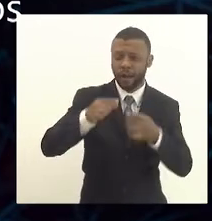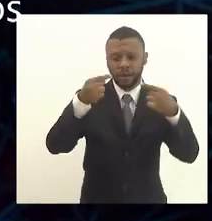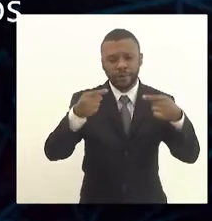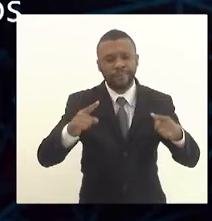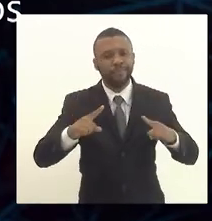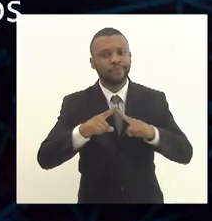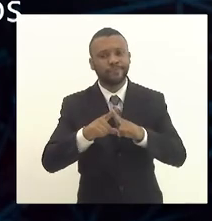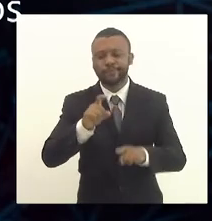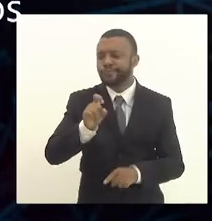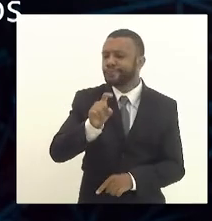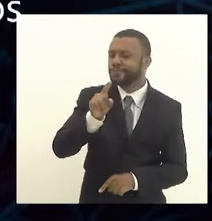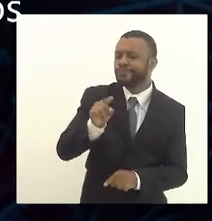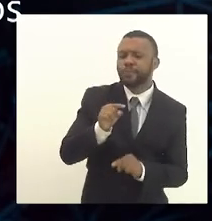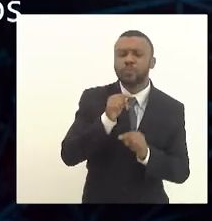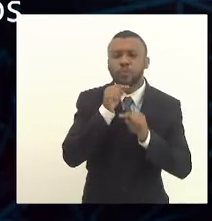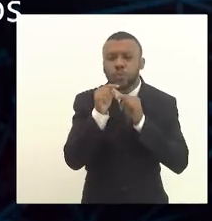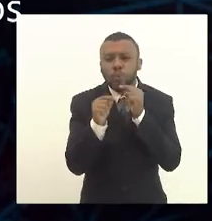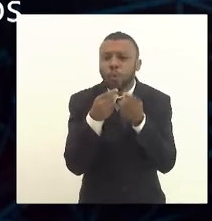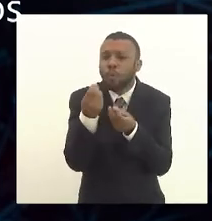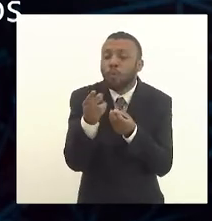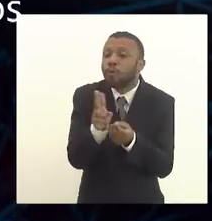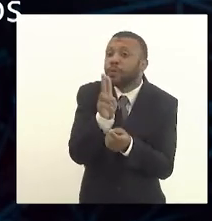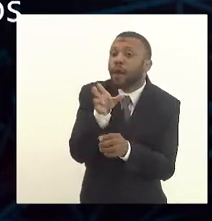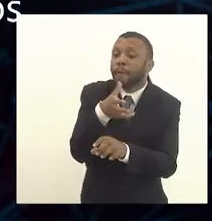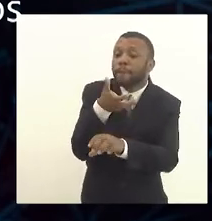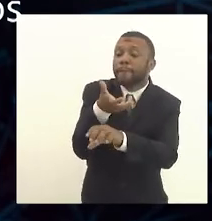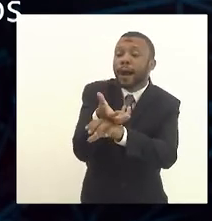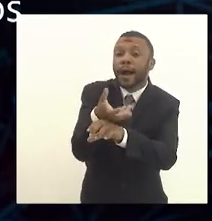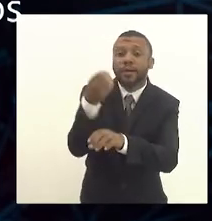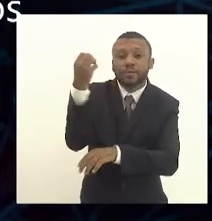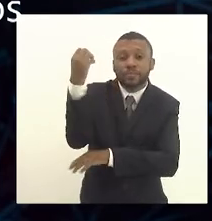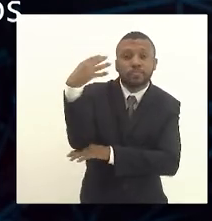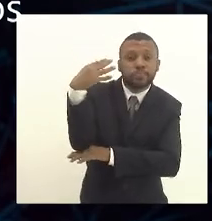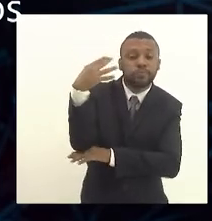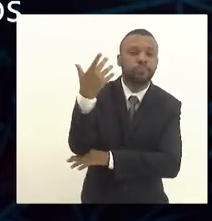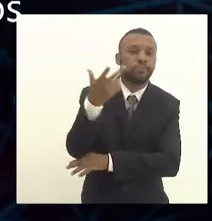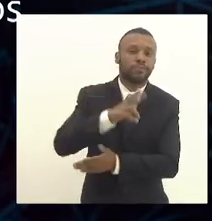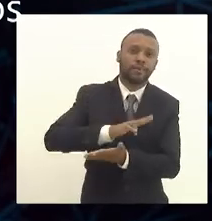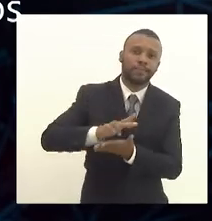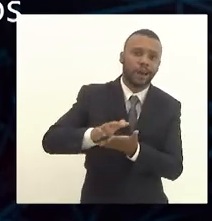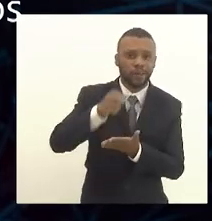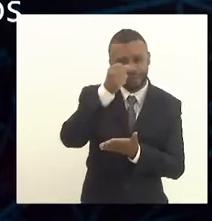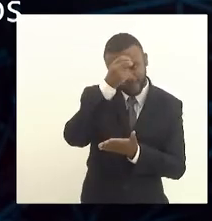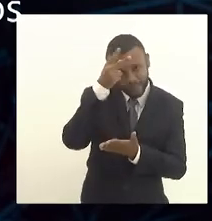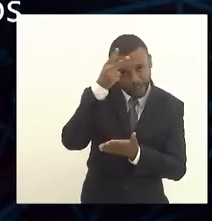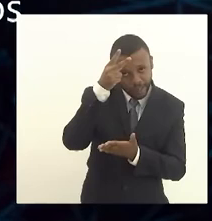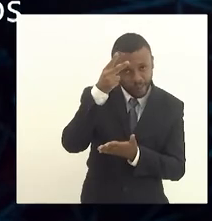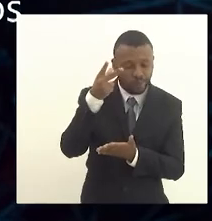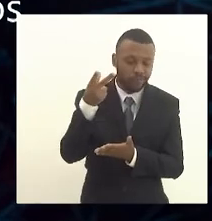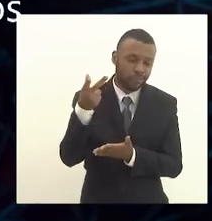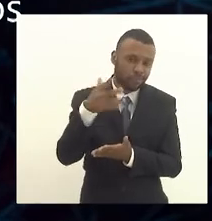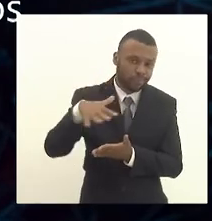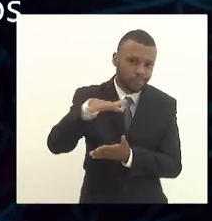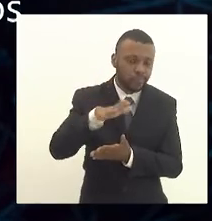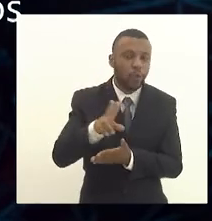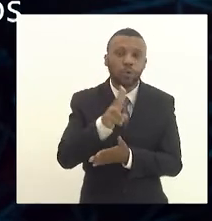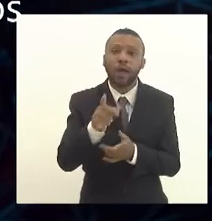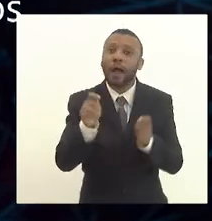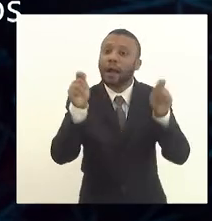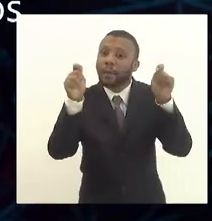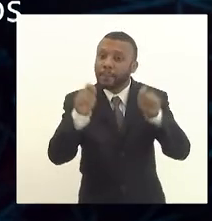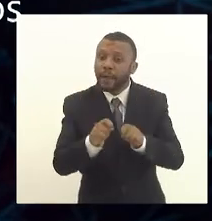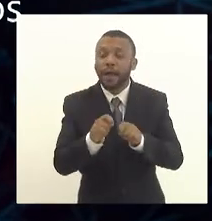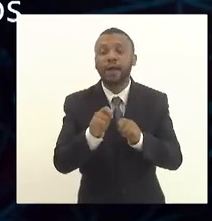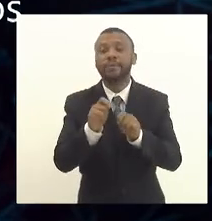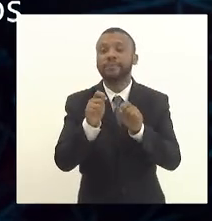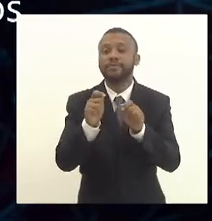eu utilizar um parque de iluminação pública 5G para multisserviços municipais, utilização da capacidade disso em prol do